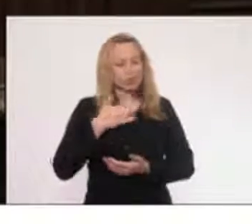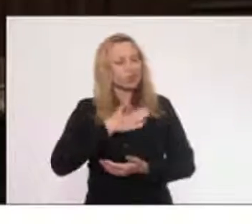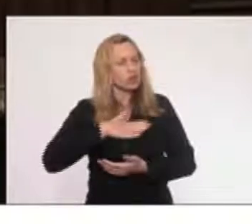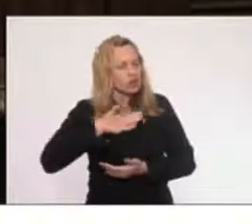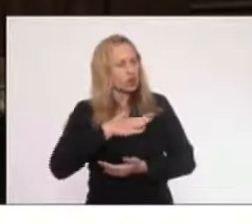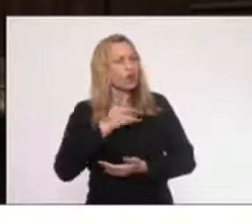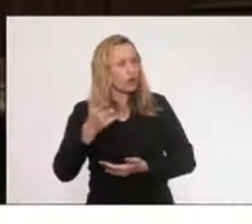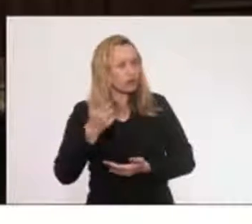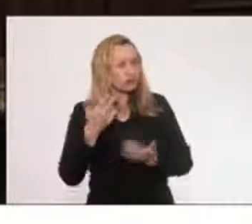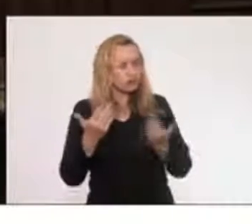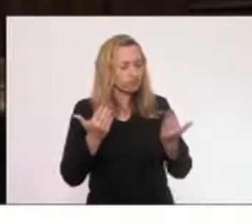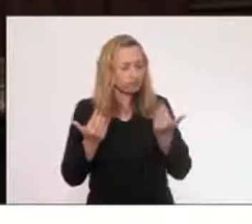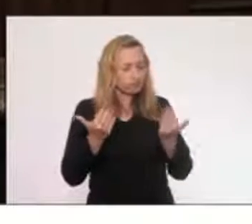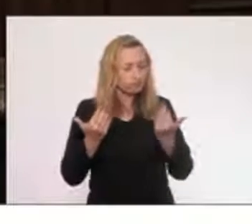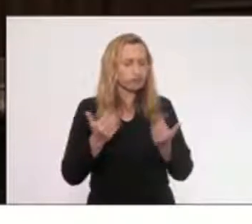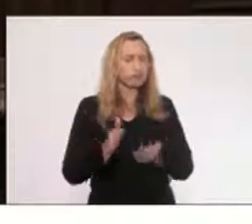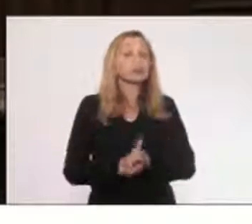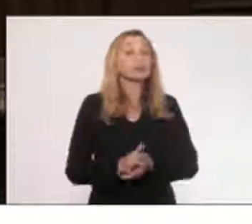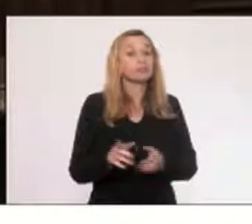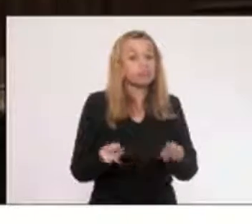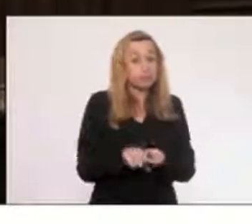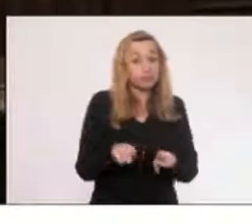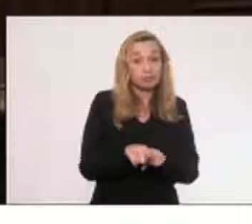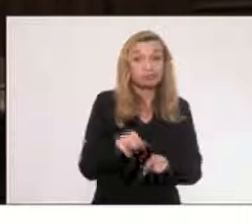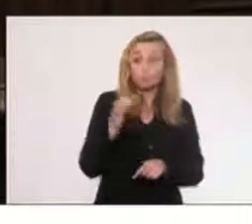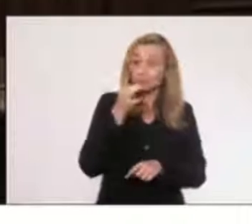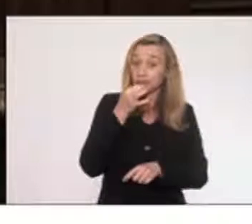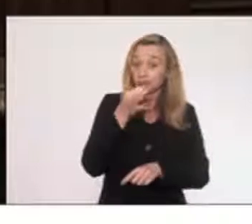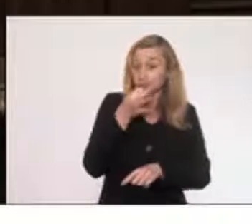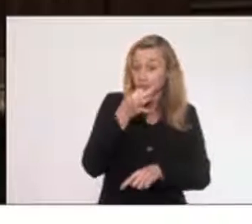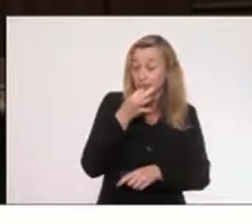suas proposições e críticas.